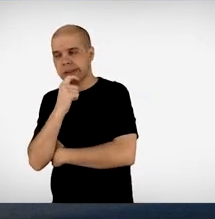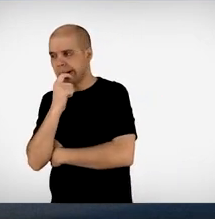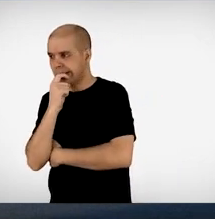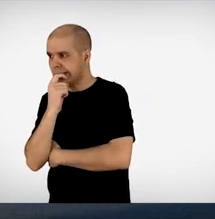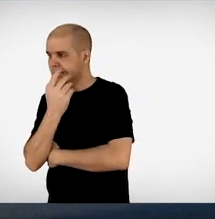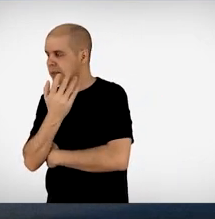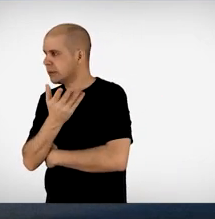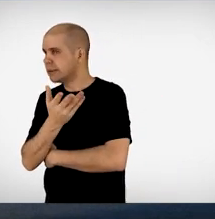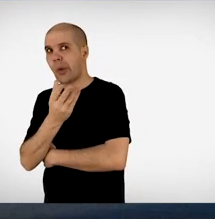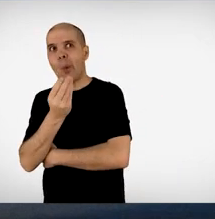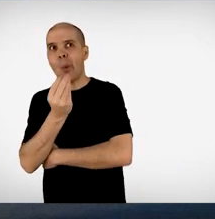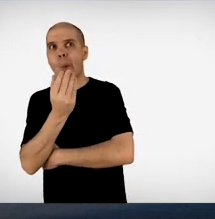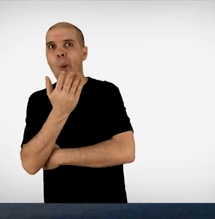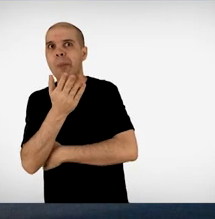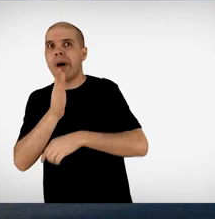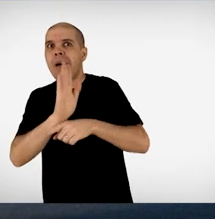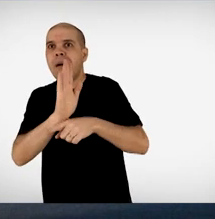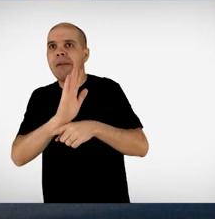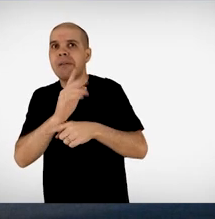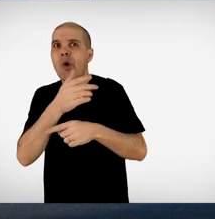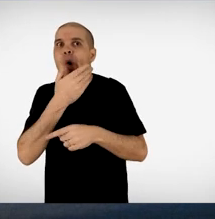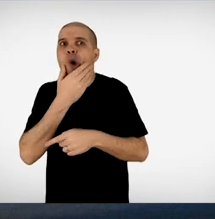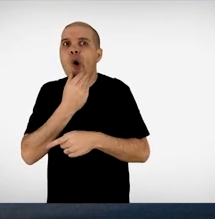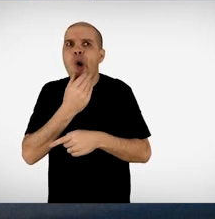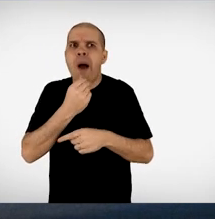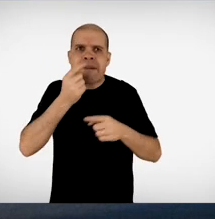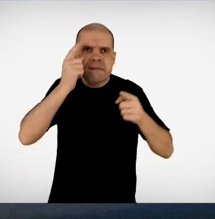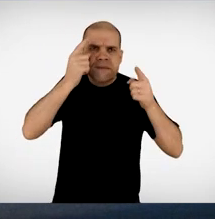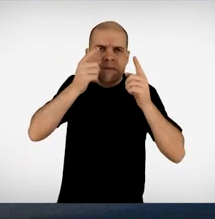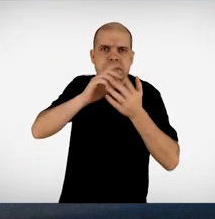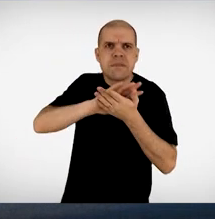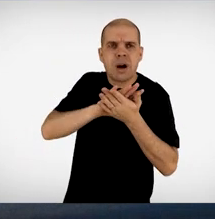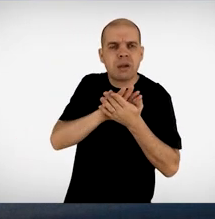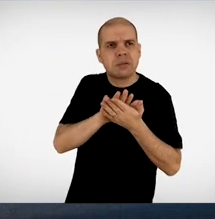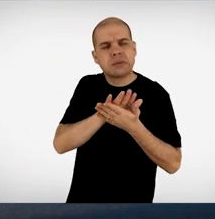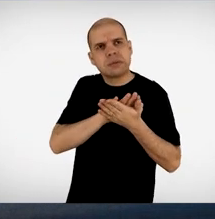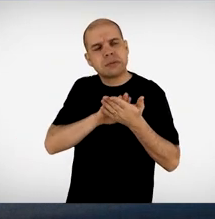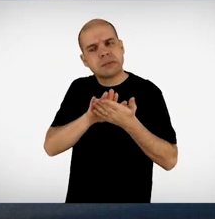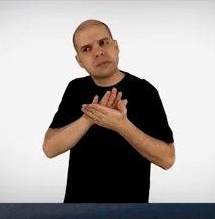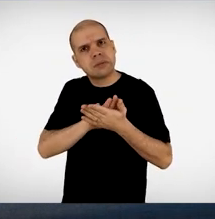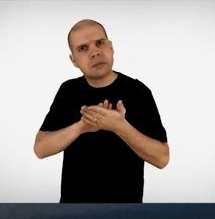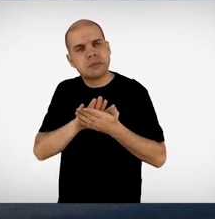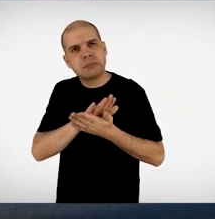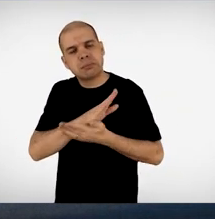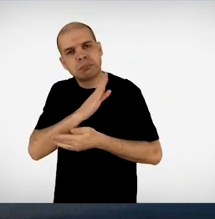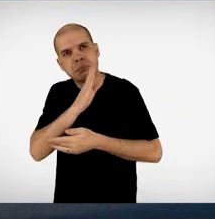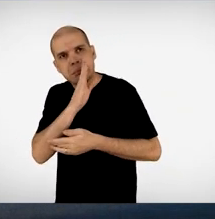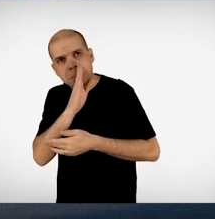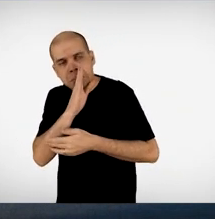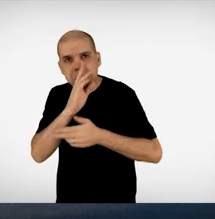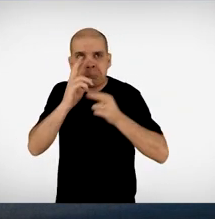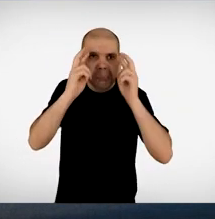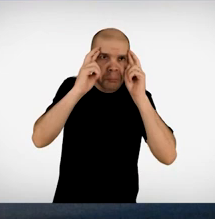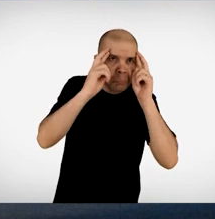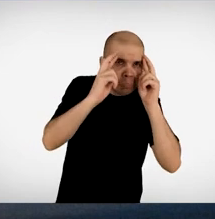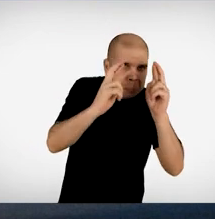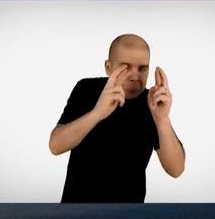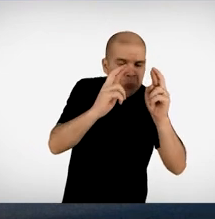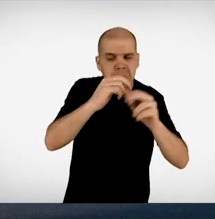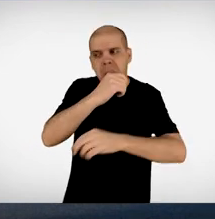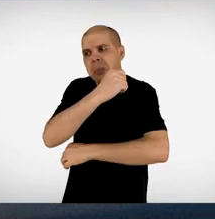né? Acho que foi isso que aconteceu comigo, porque eu acho que mesmo qualquer mulher brasileira, das